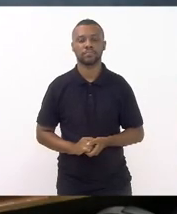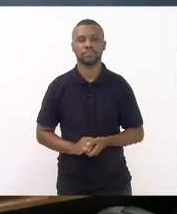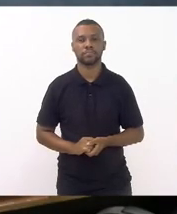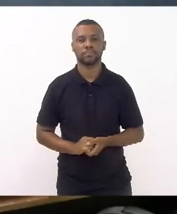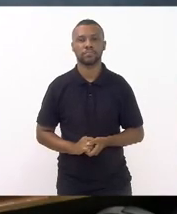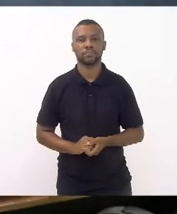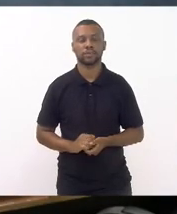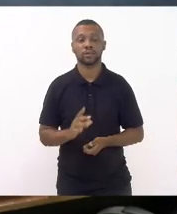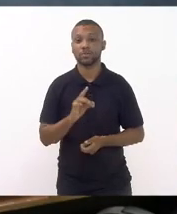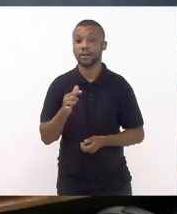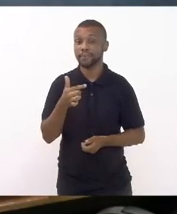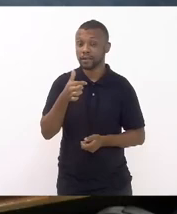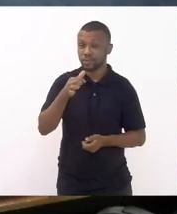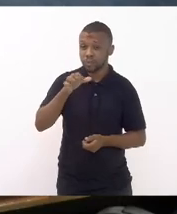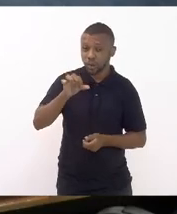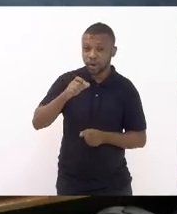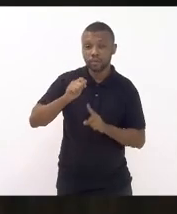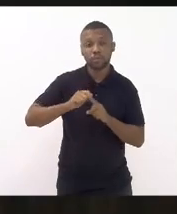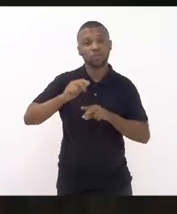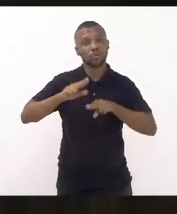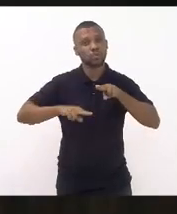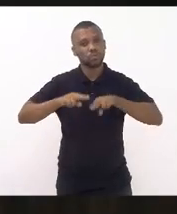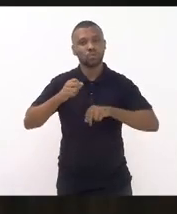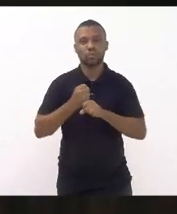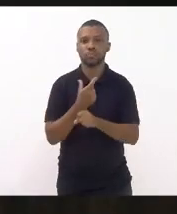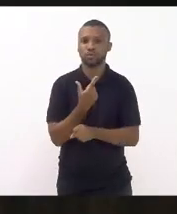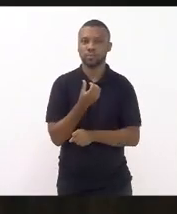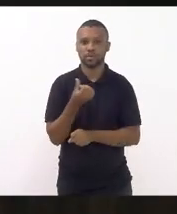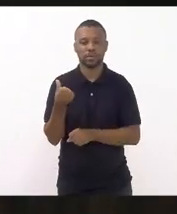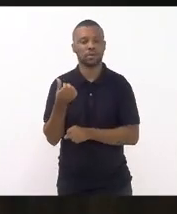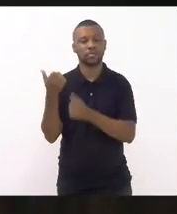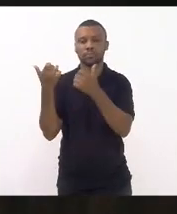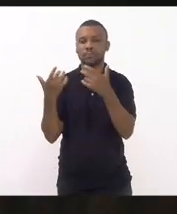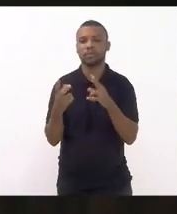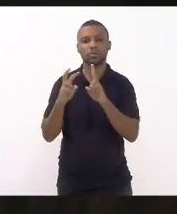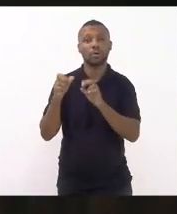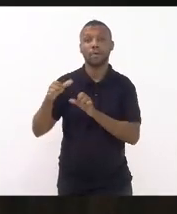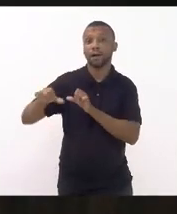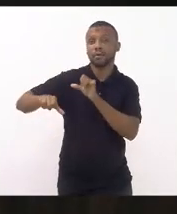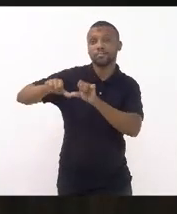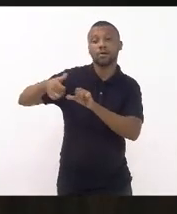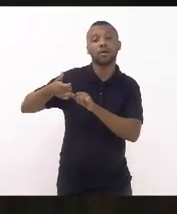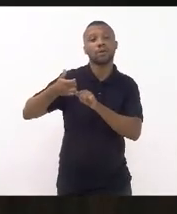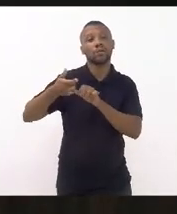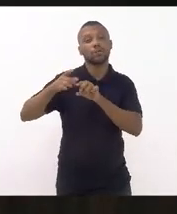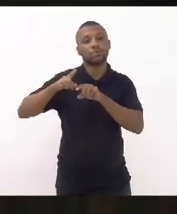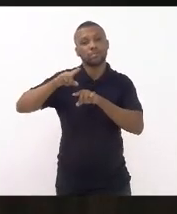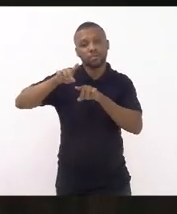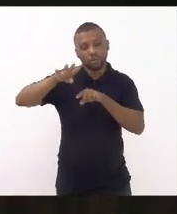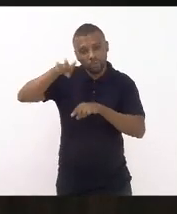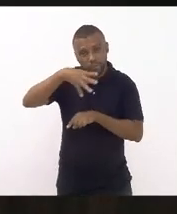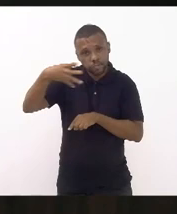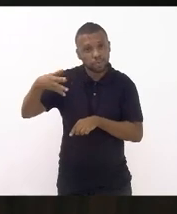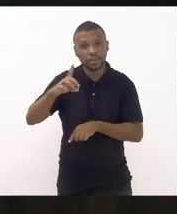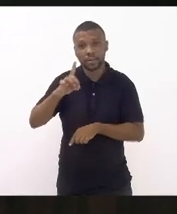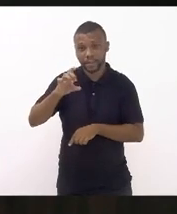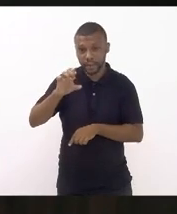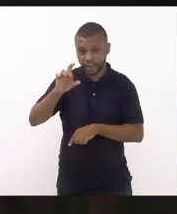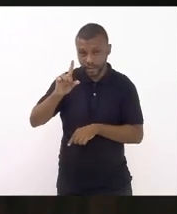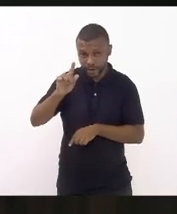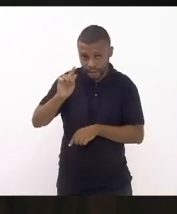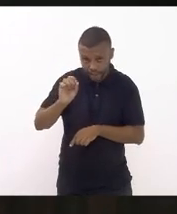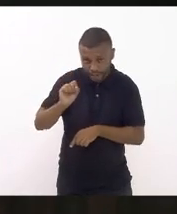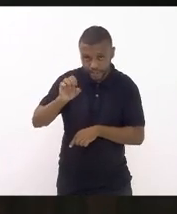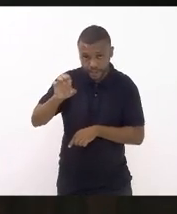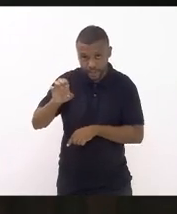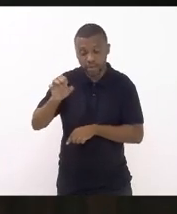De 29 de junho de 2006, que dispõe sobre a reconstrução do quadro de pessoal do Departamento Geral de Ações